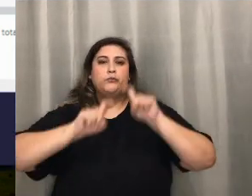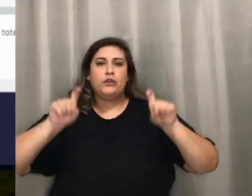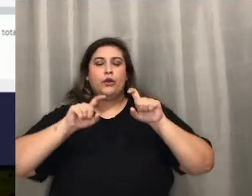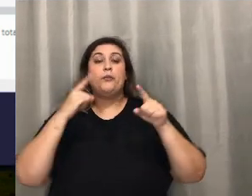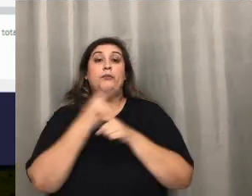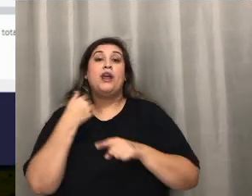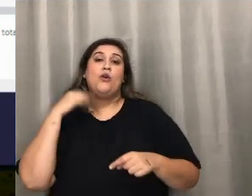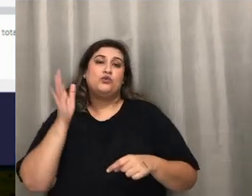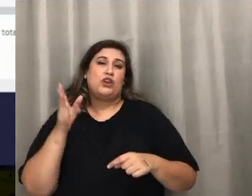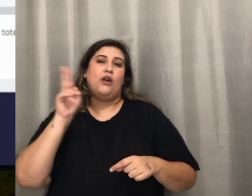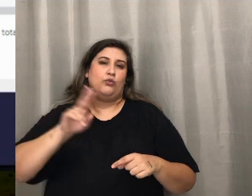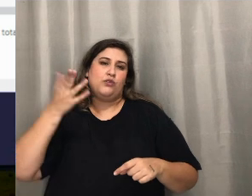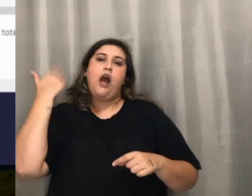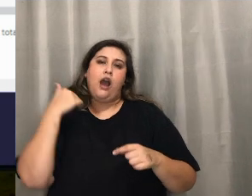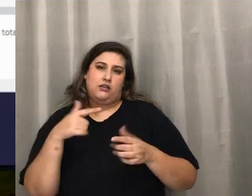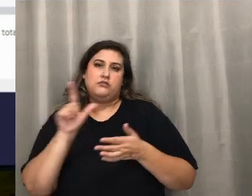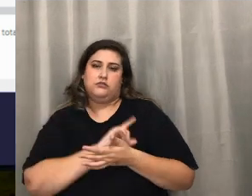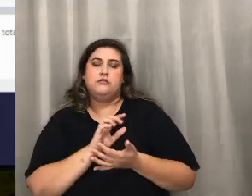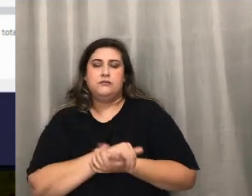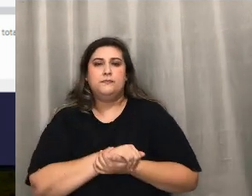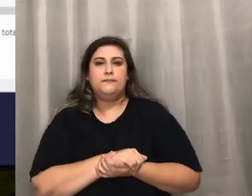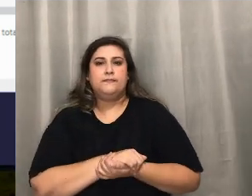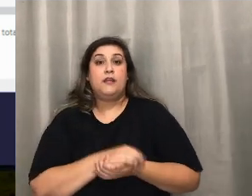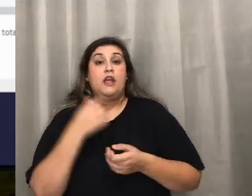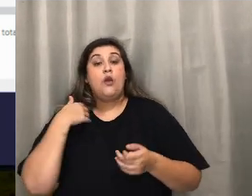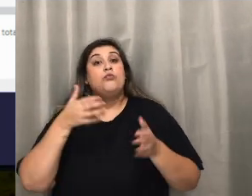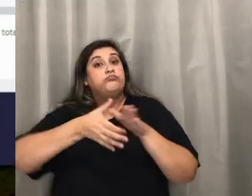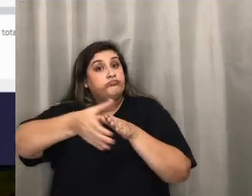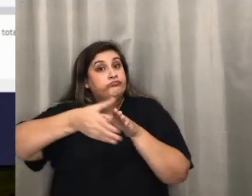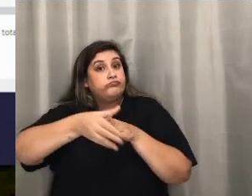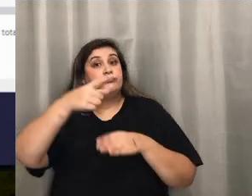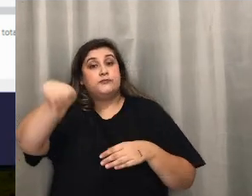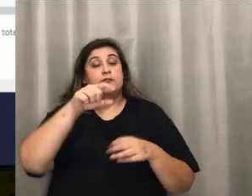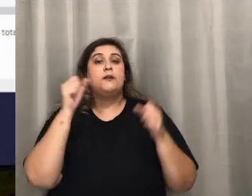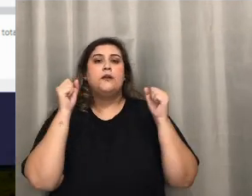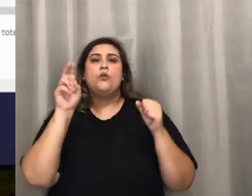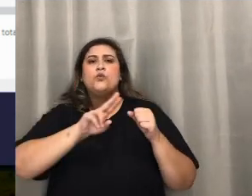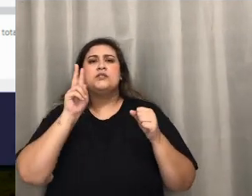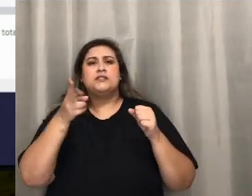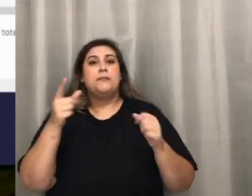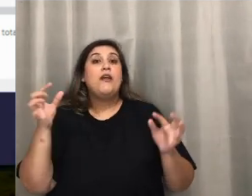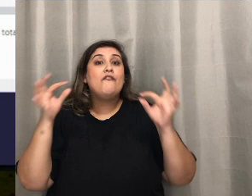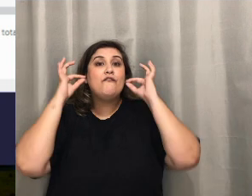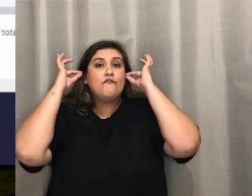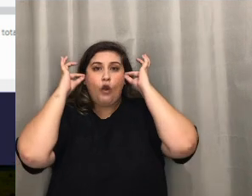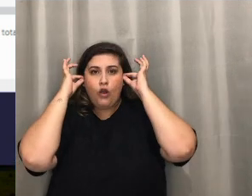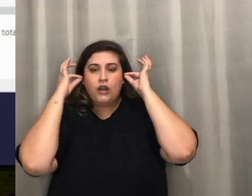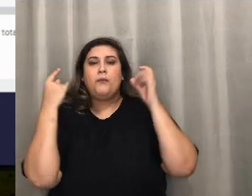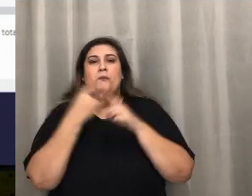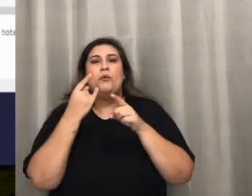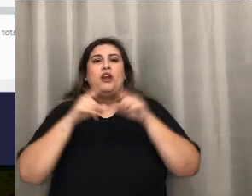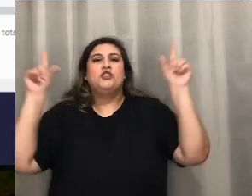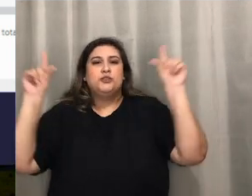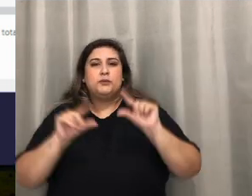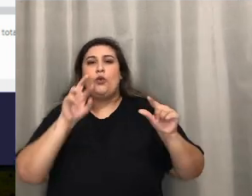eu já havia habilitado. Eu recomendo que vocês utilizem sempre um fone de ouvido, porque ele reduz um pouco